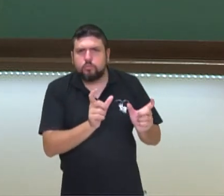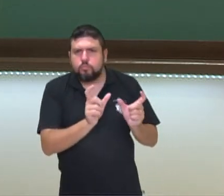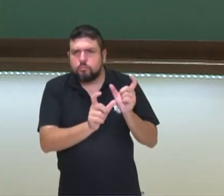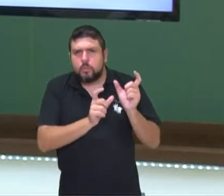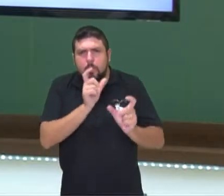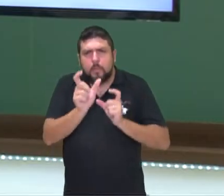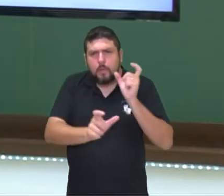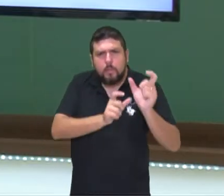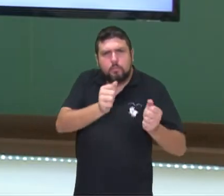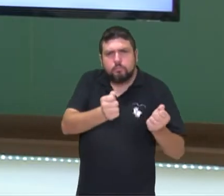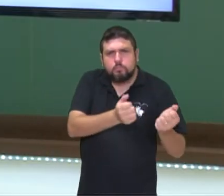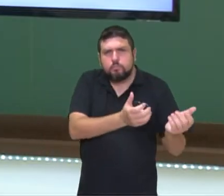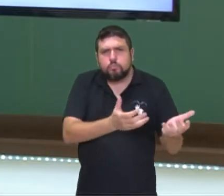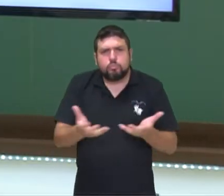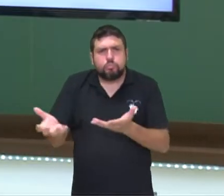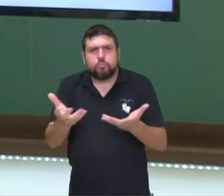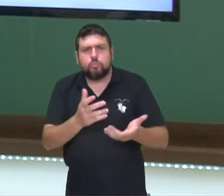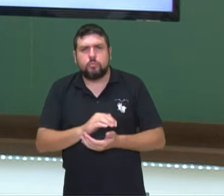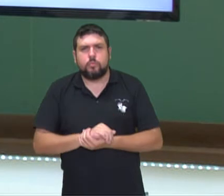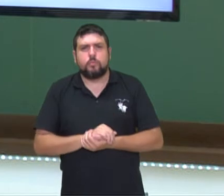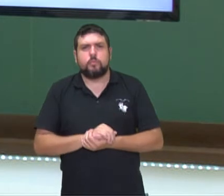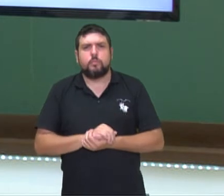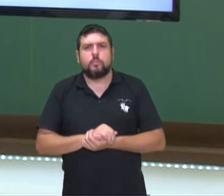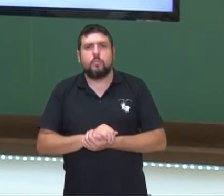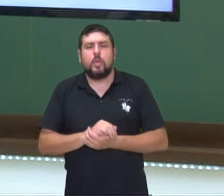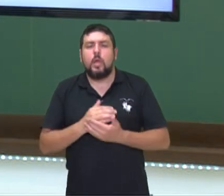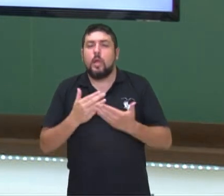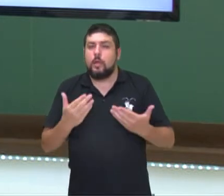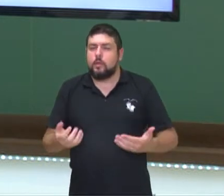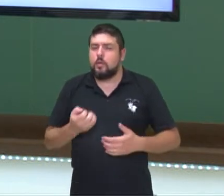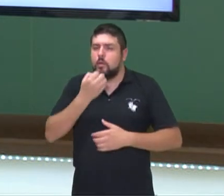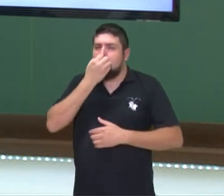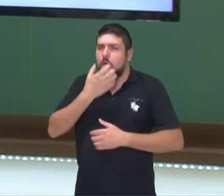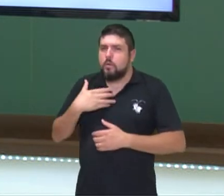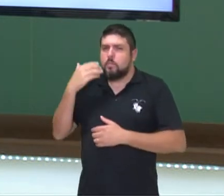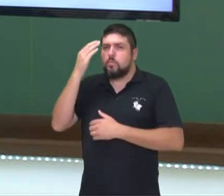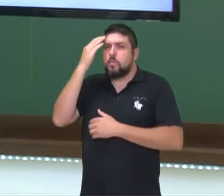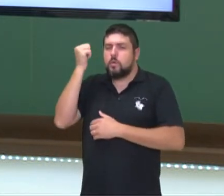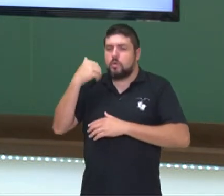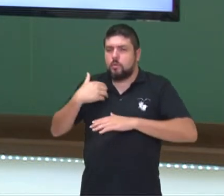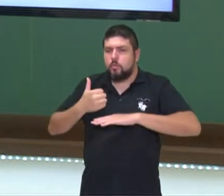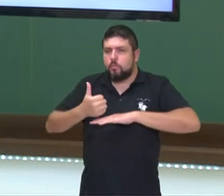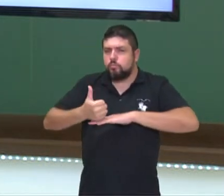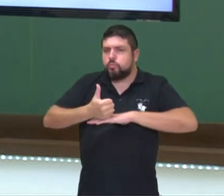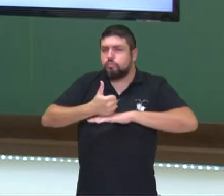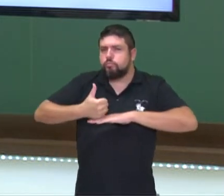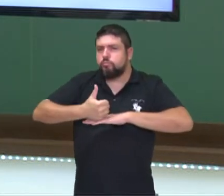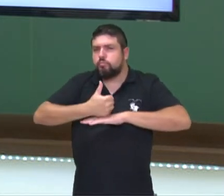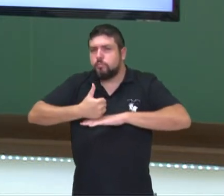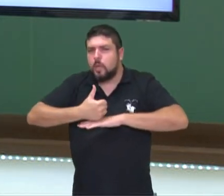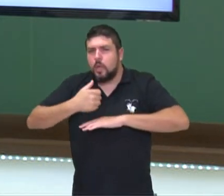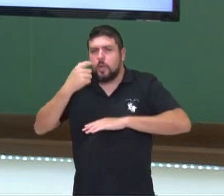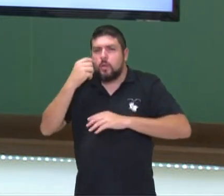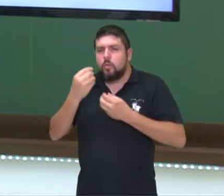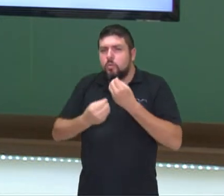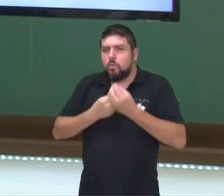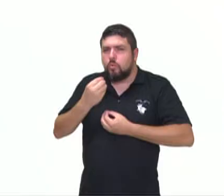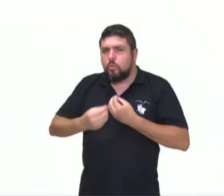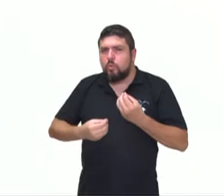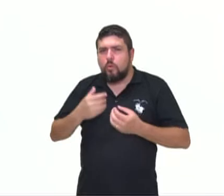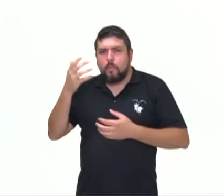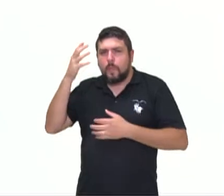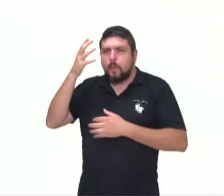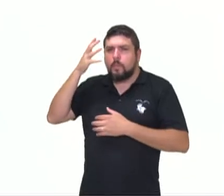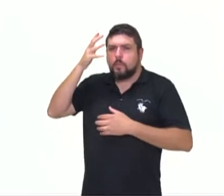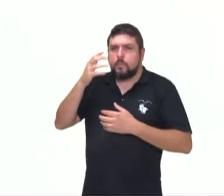Então, é fundamental uma boa técnica de oratória para expormos nossas ideias,